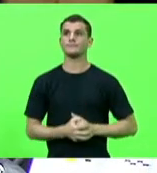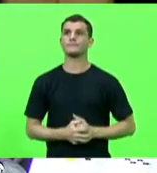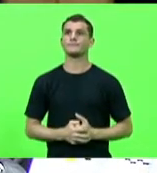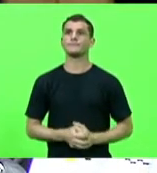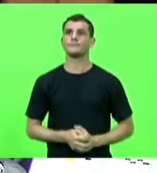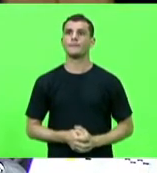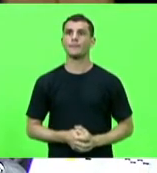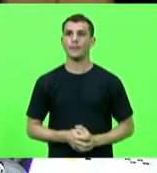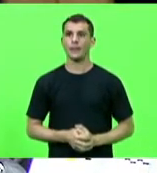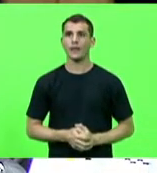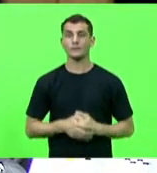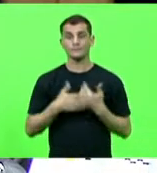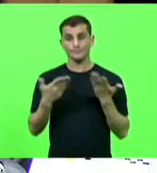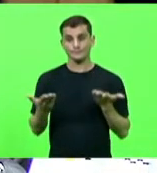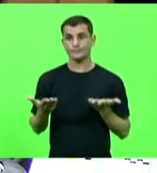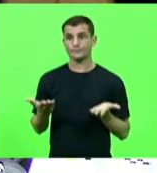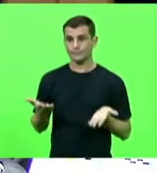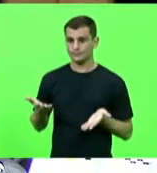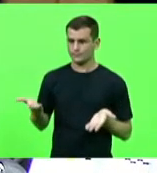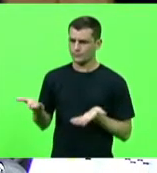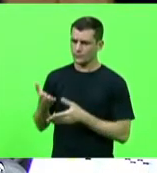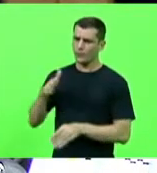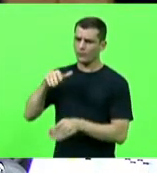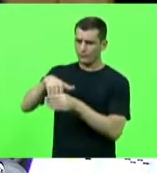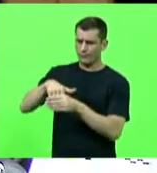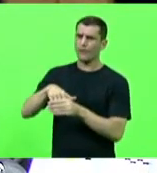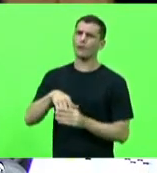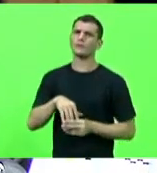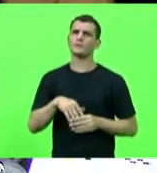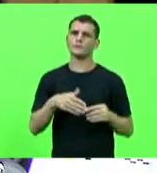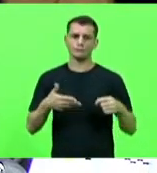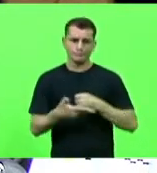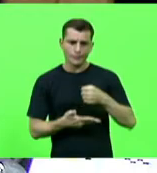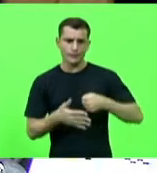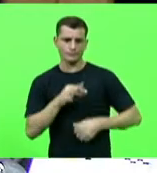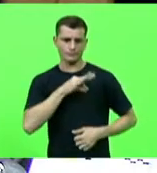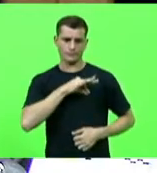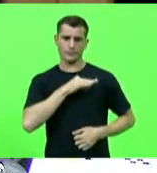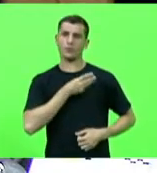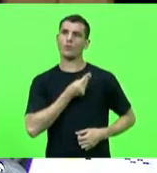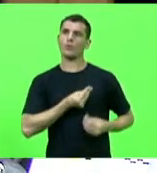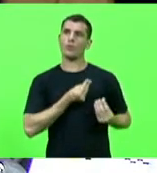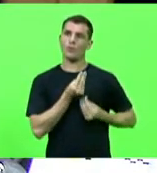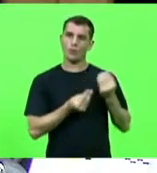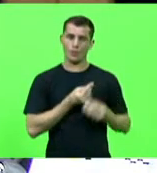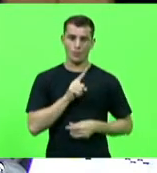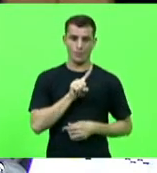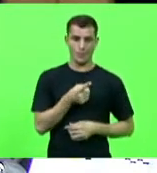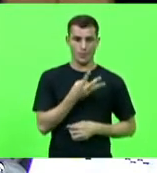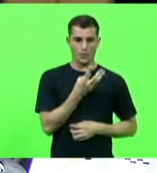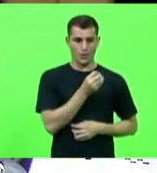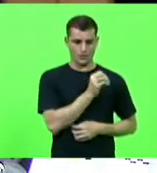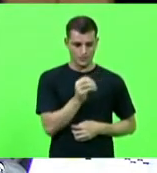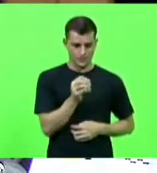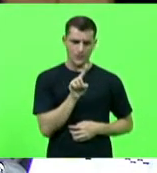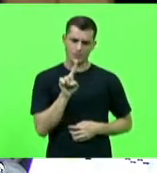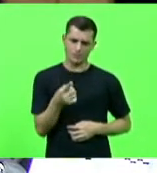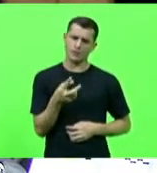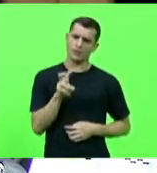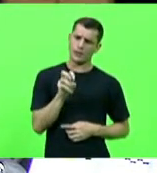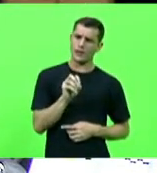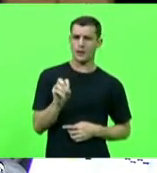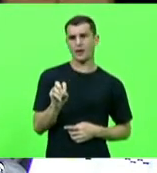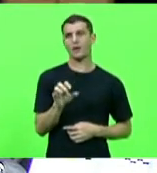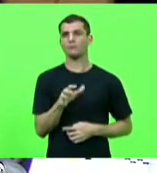Quando nós votamos um piso, né, que é dali para frente, de R$ 1.400, R$ 1.500,